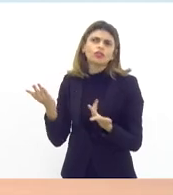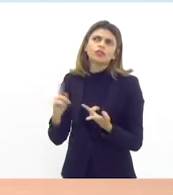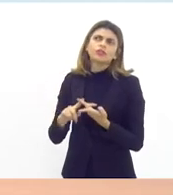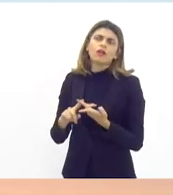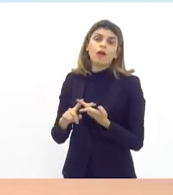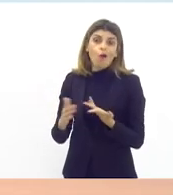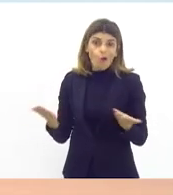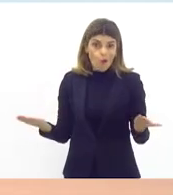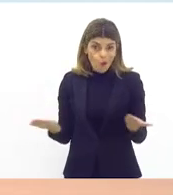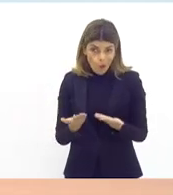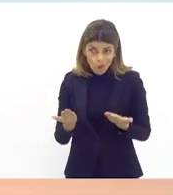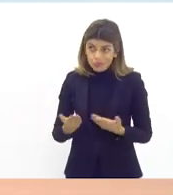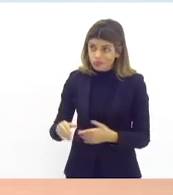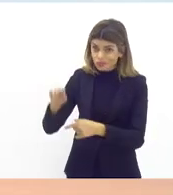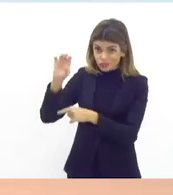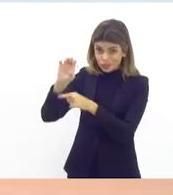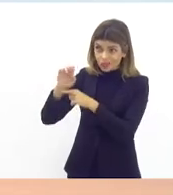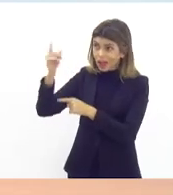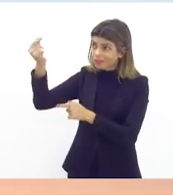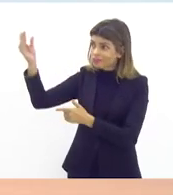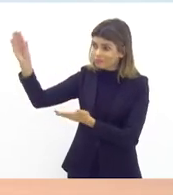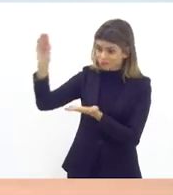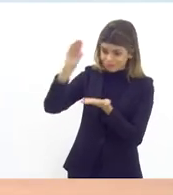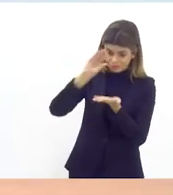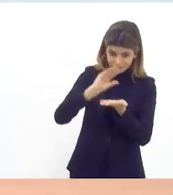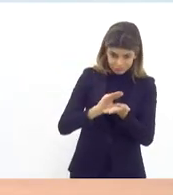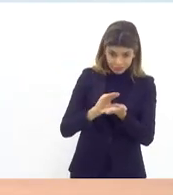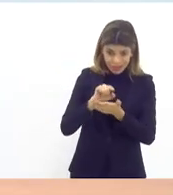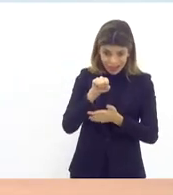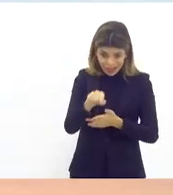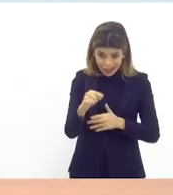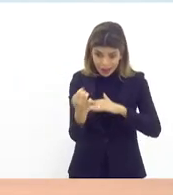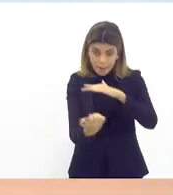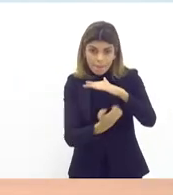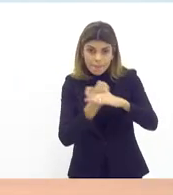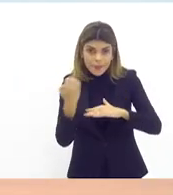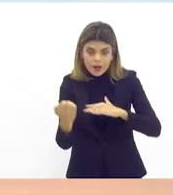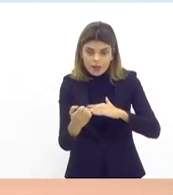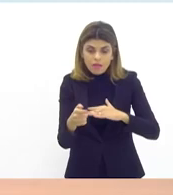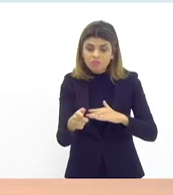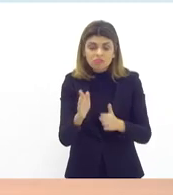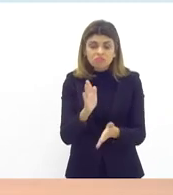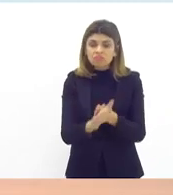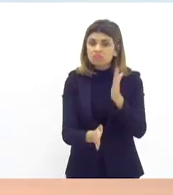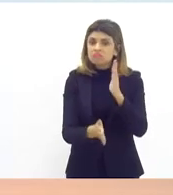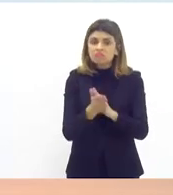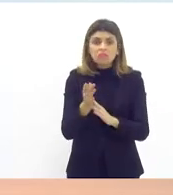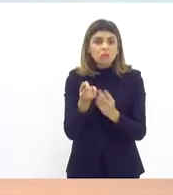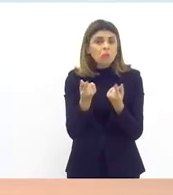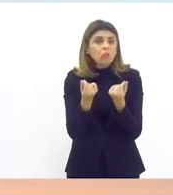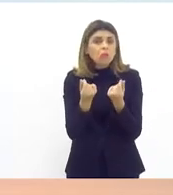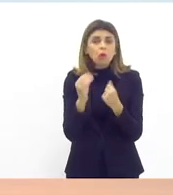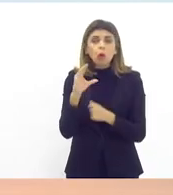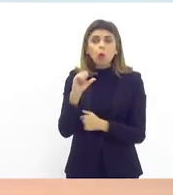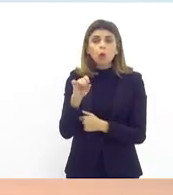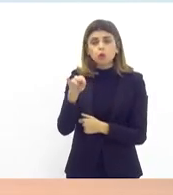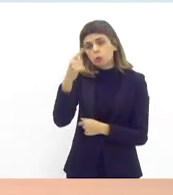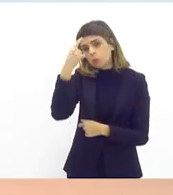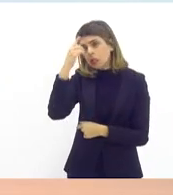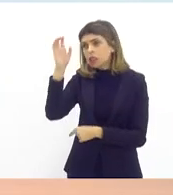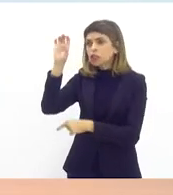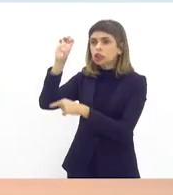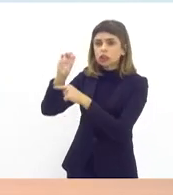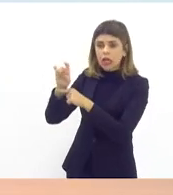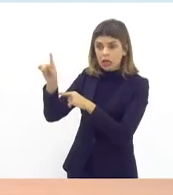geralmente, um Estado dá benefício fiscal para atrair uma empresa sem que ele tenha custo para fazer isso. Porque é o seguinte, pensa no Estado,